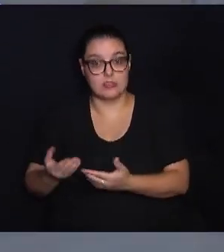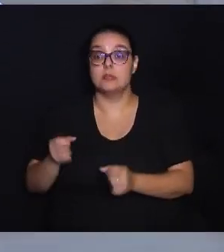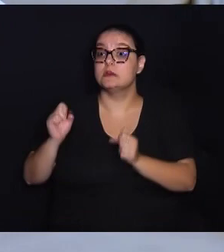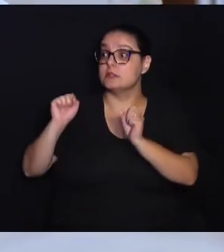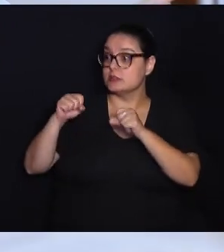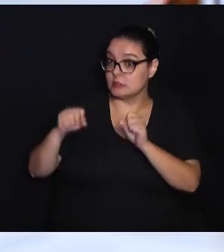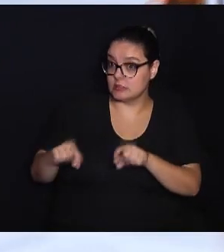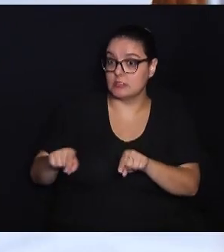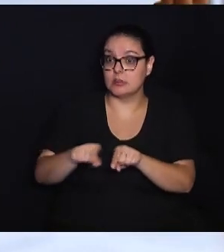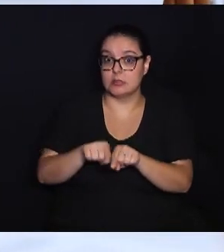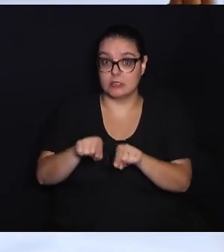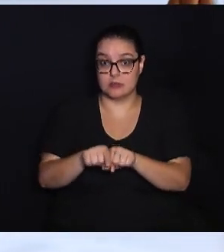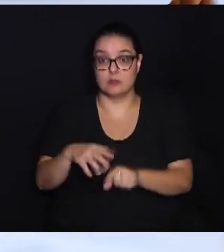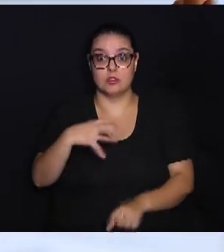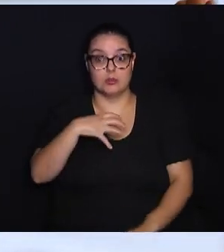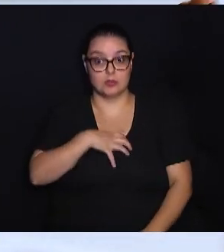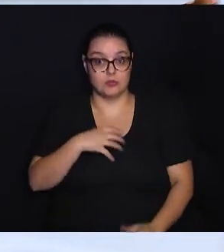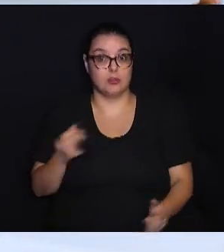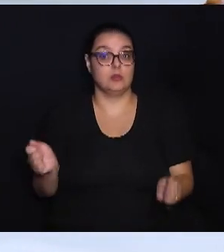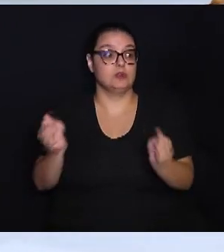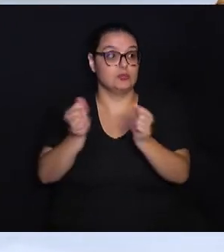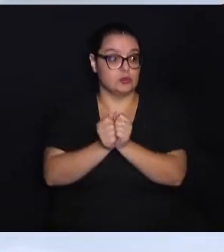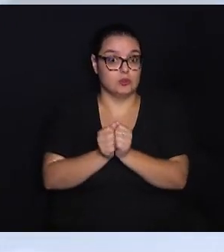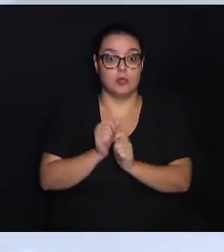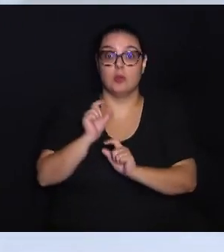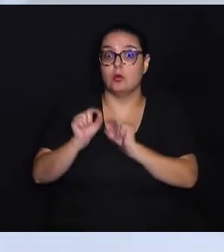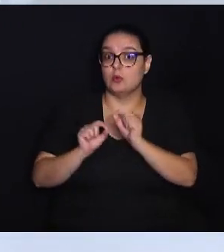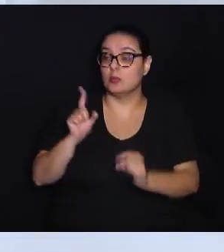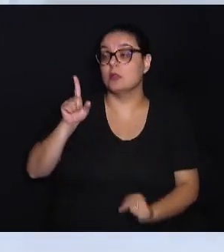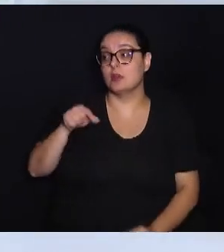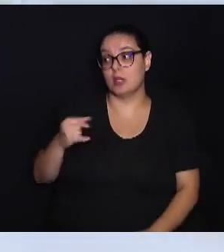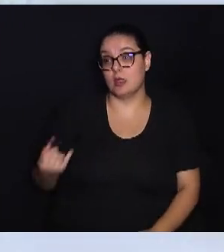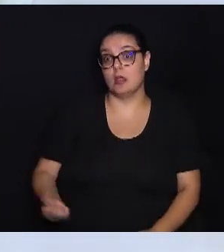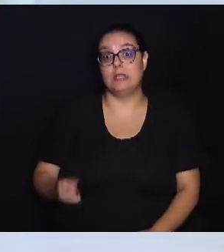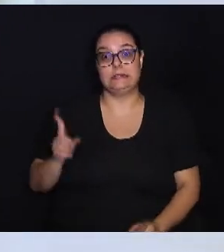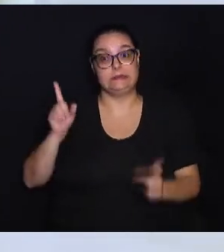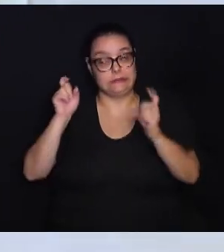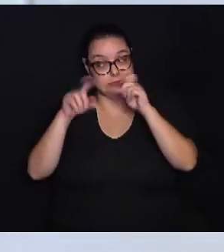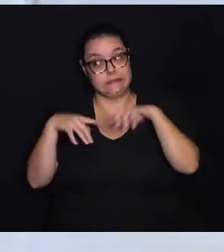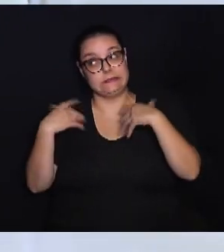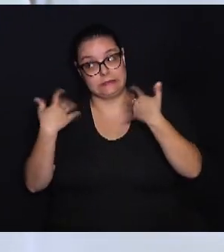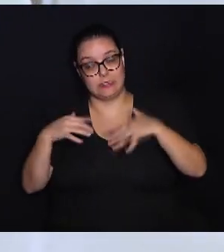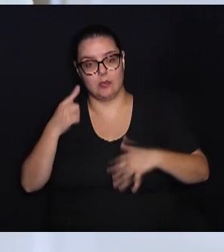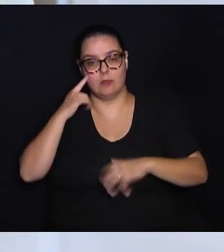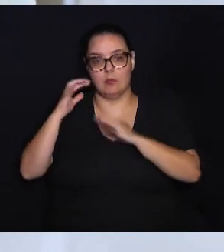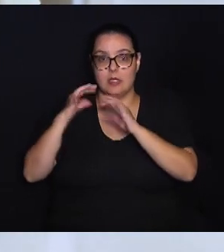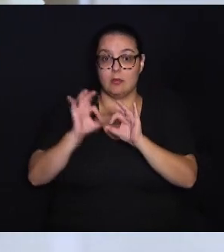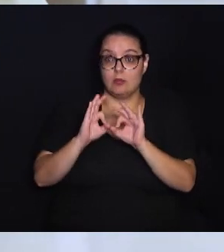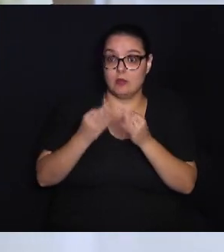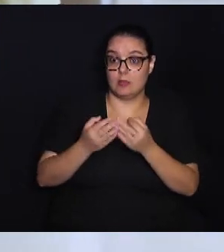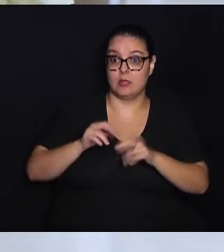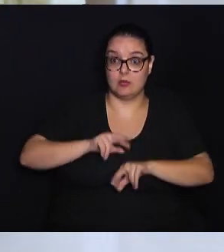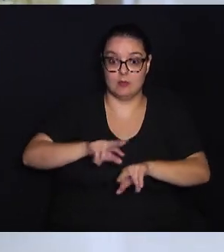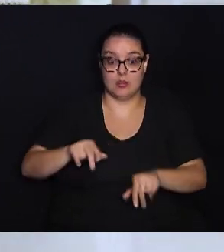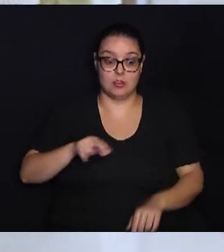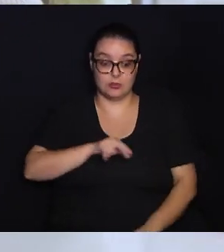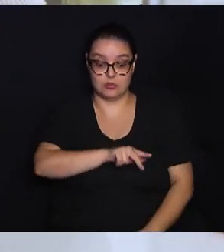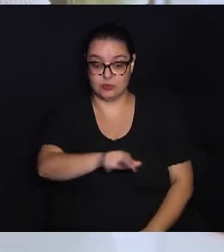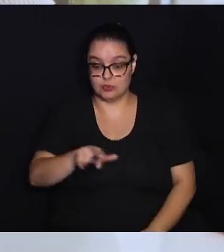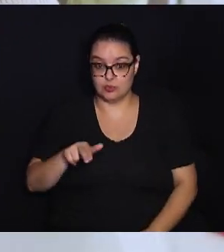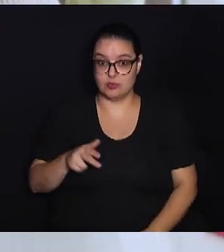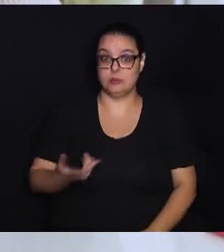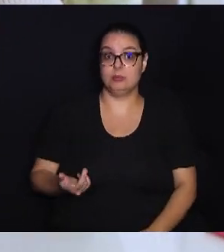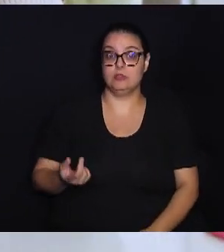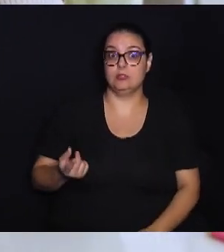né? Sim, inclusive de uma maneira conjunta, o que é algo extremamente desafiador. Imagina uma família que tem vários irmãos